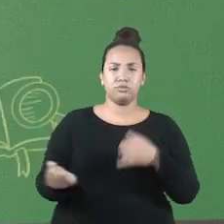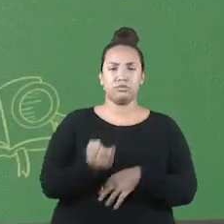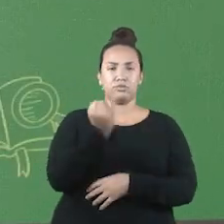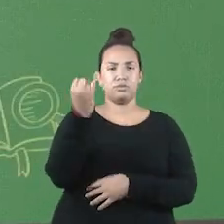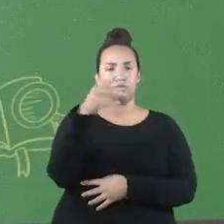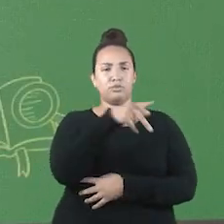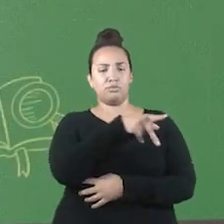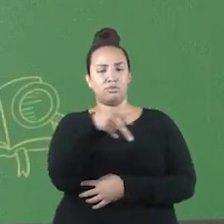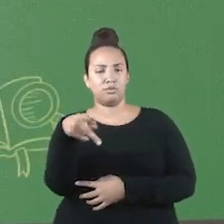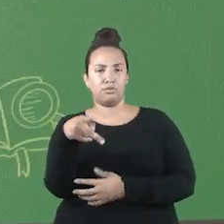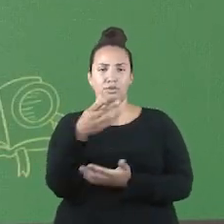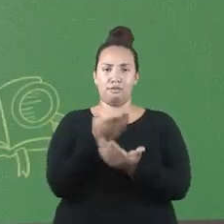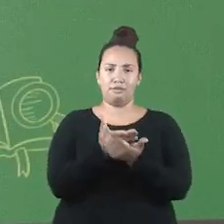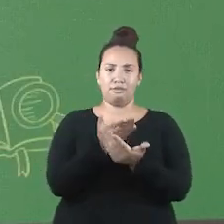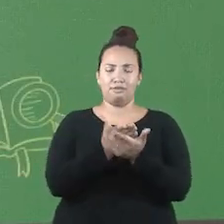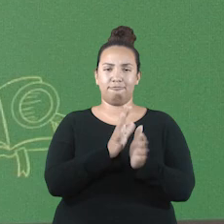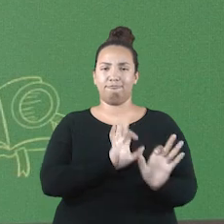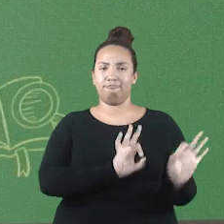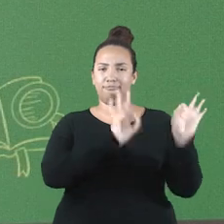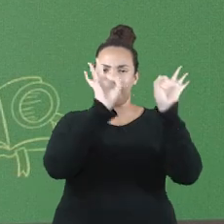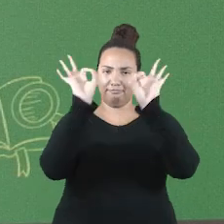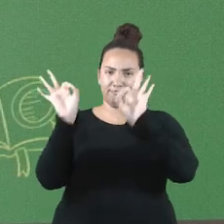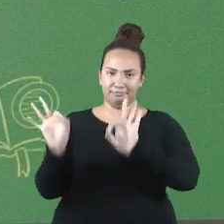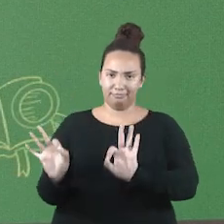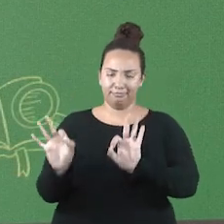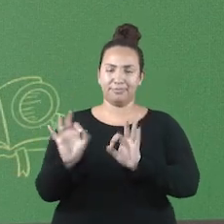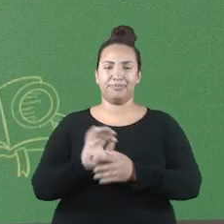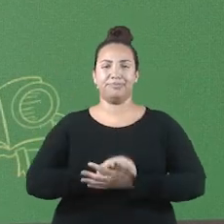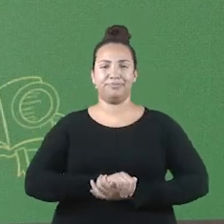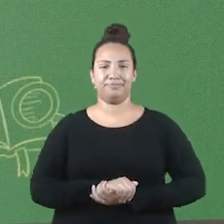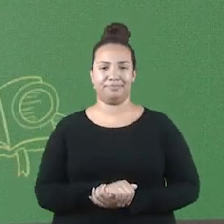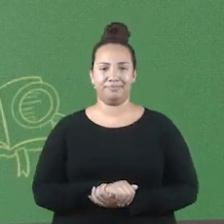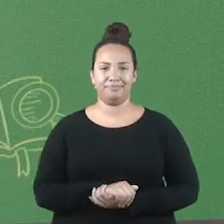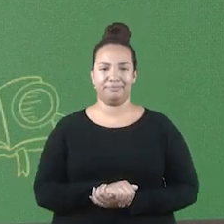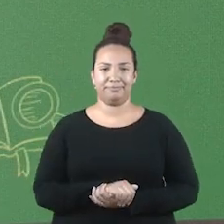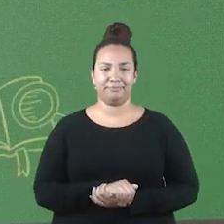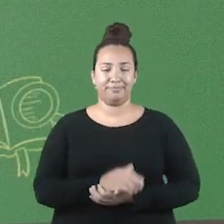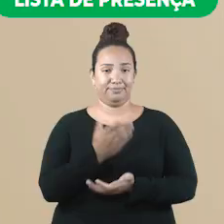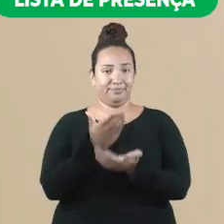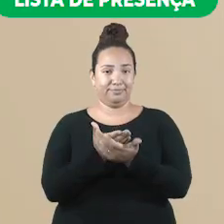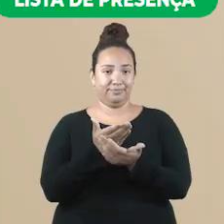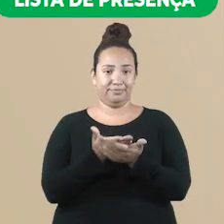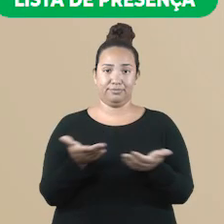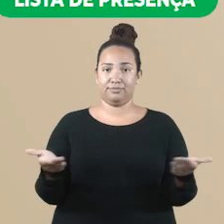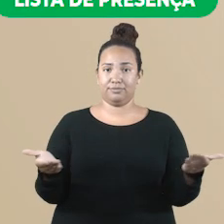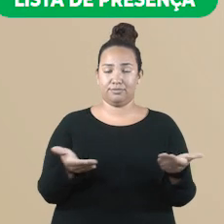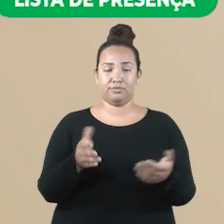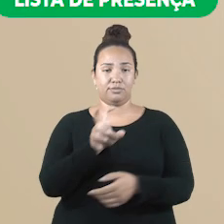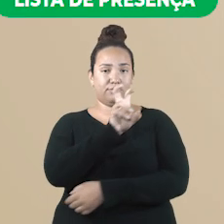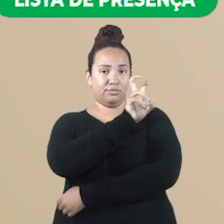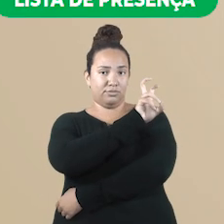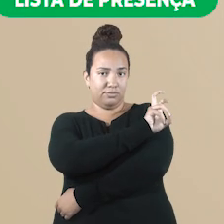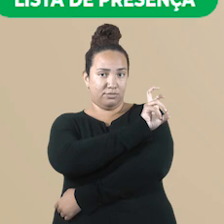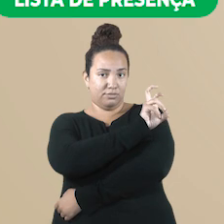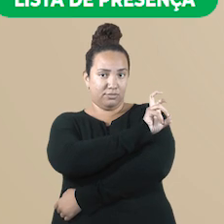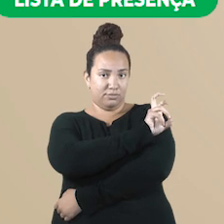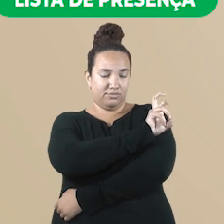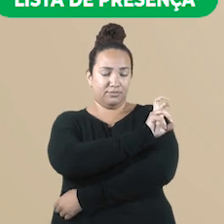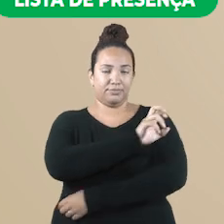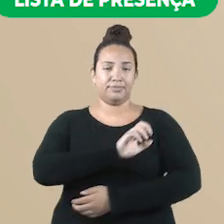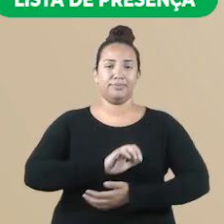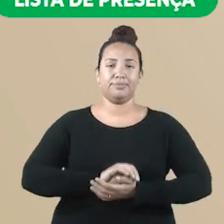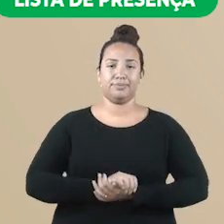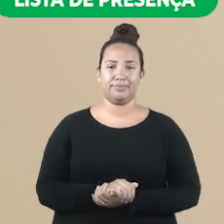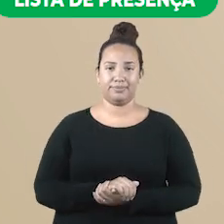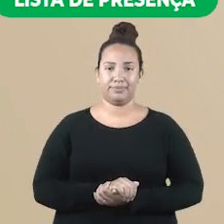algumas informações aos professores e às professoras que estão acompanhando a nossa aula. Essa aula é do 5º ano do